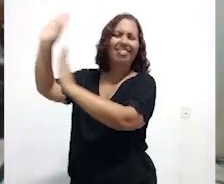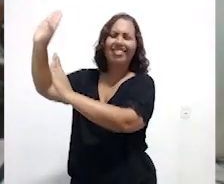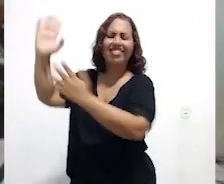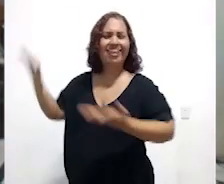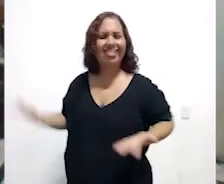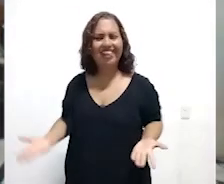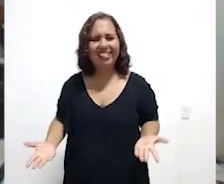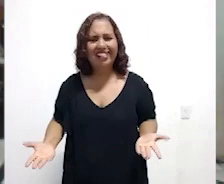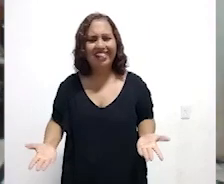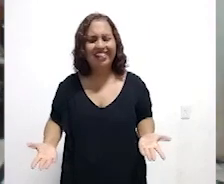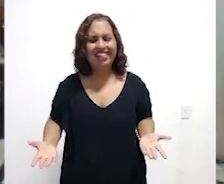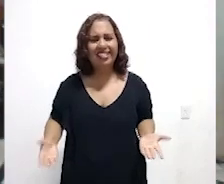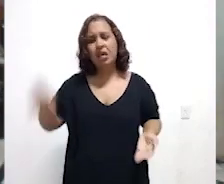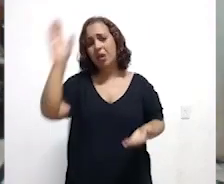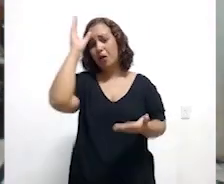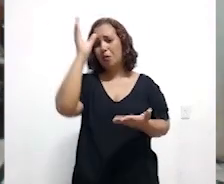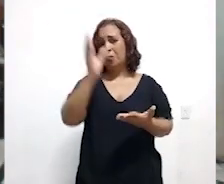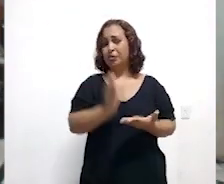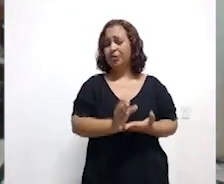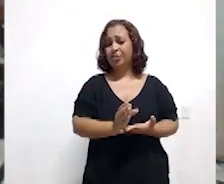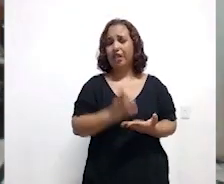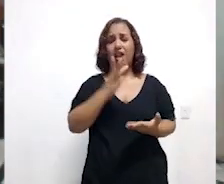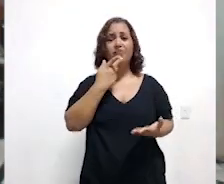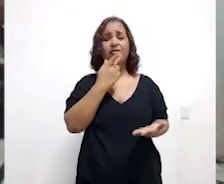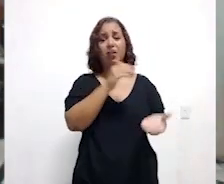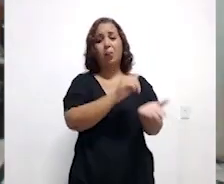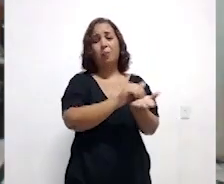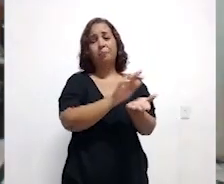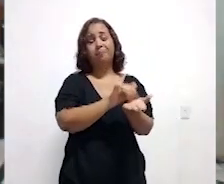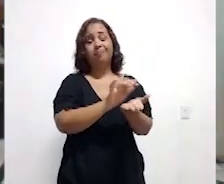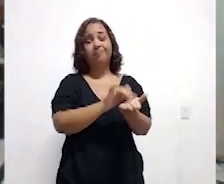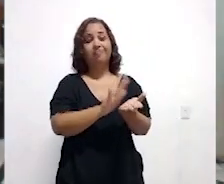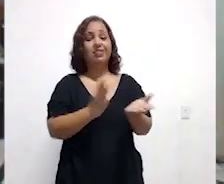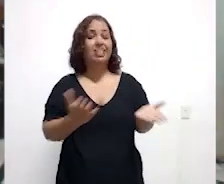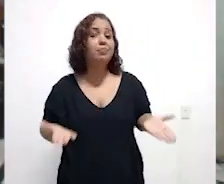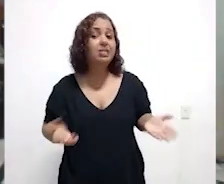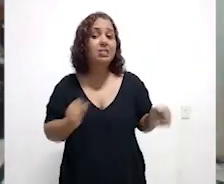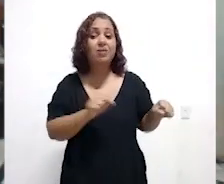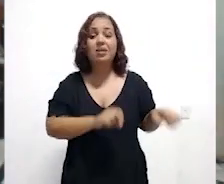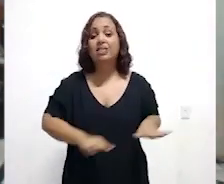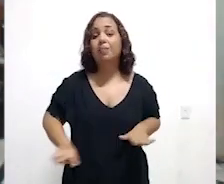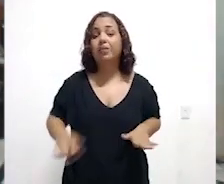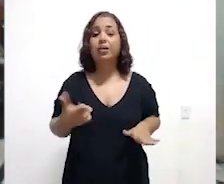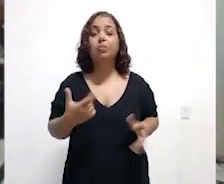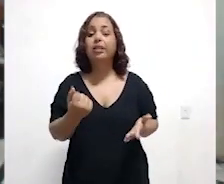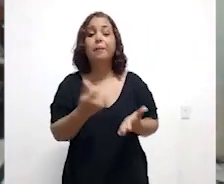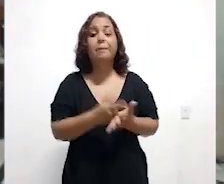O chefe disse que vai te demitir essa semana, que não vai ter como pagar.